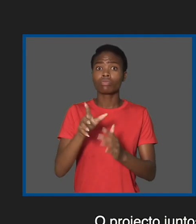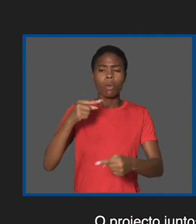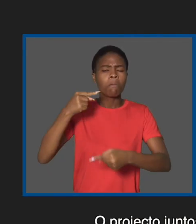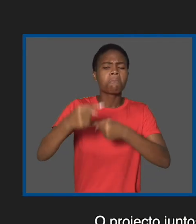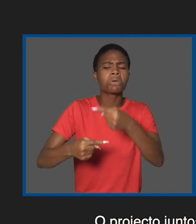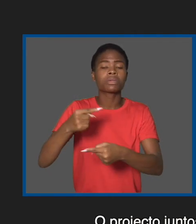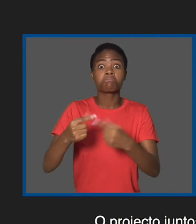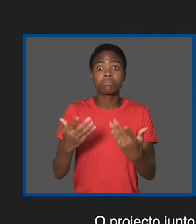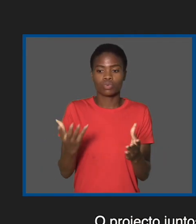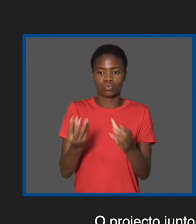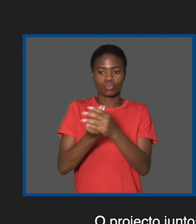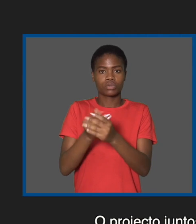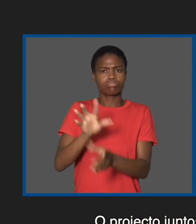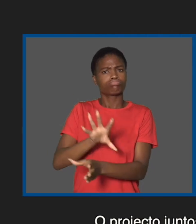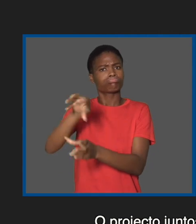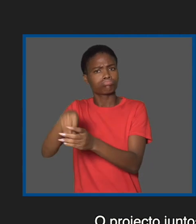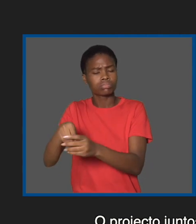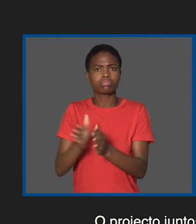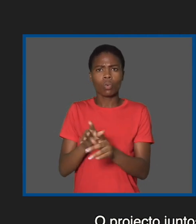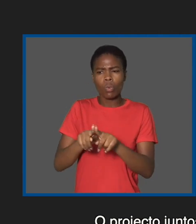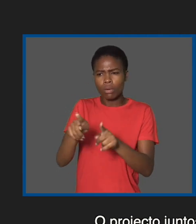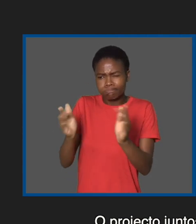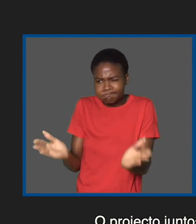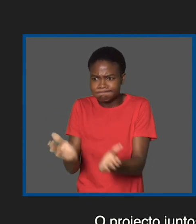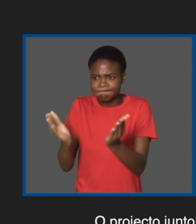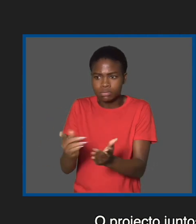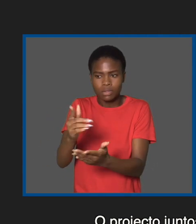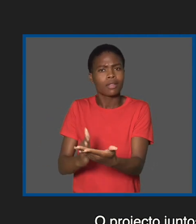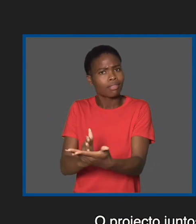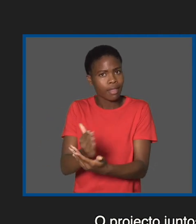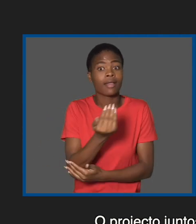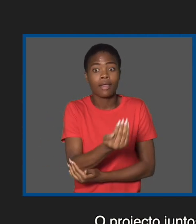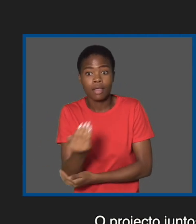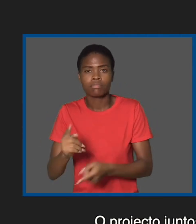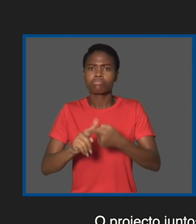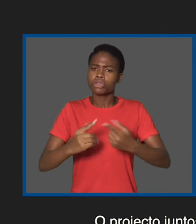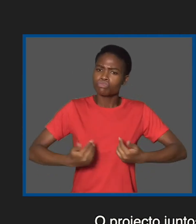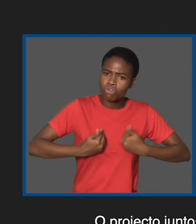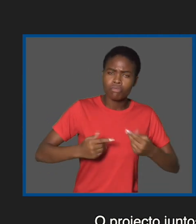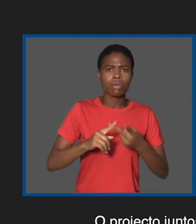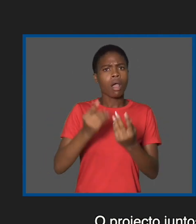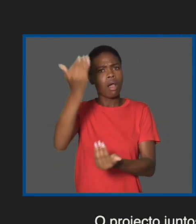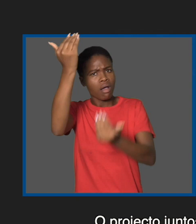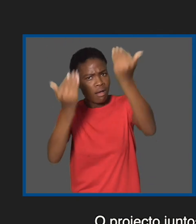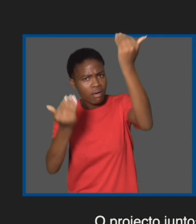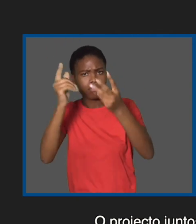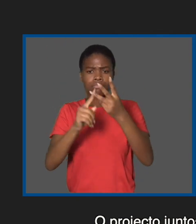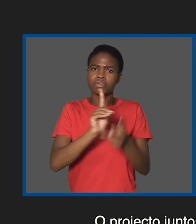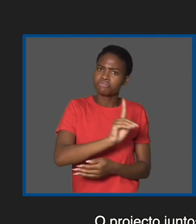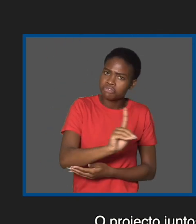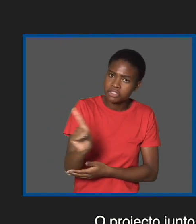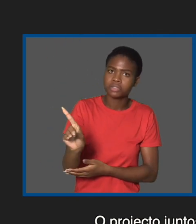O projeto Juntos pela Inclusão promove os direitos das crianças, jovens e adultos com deficiência.